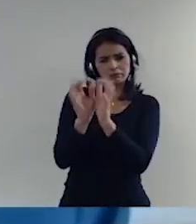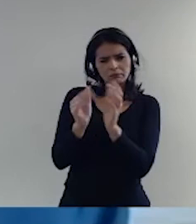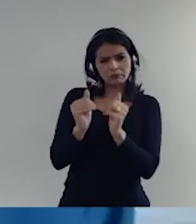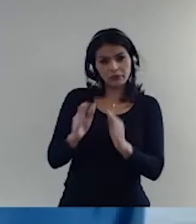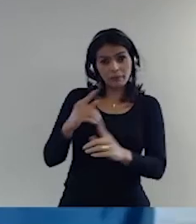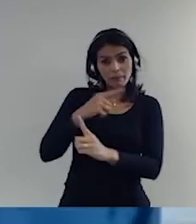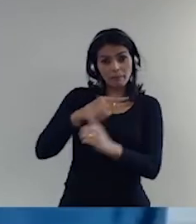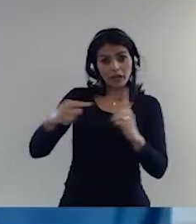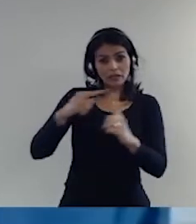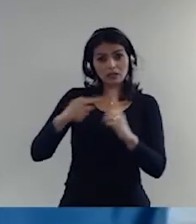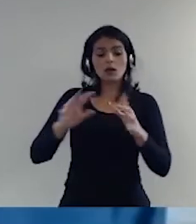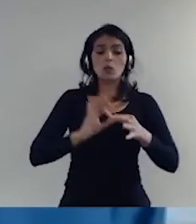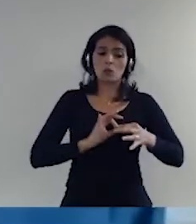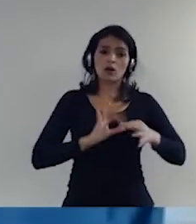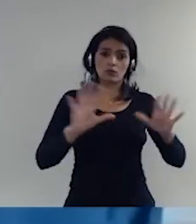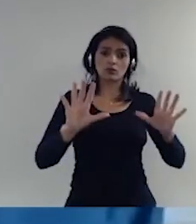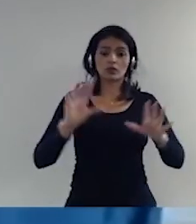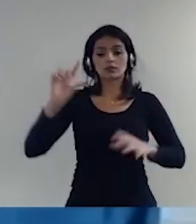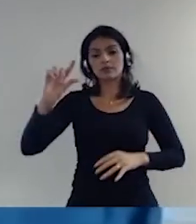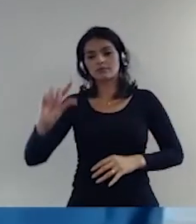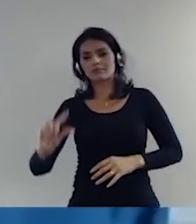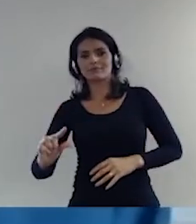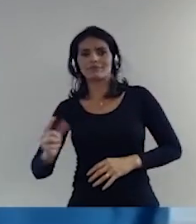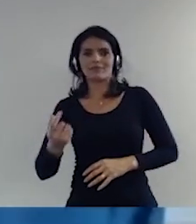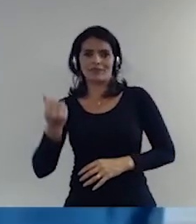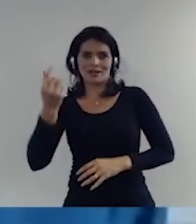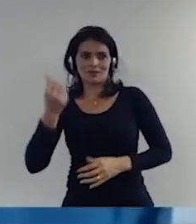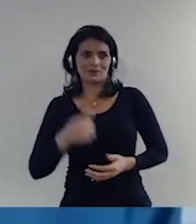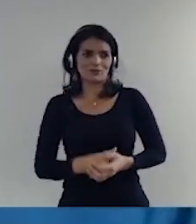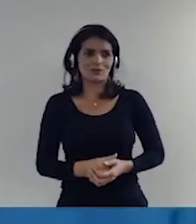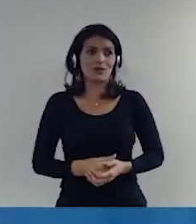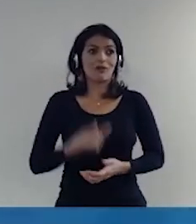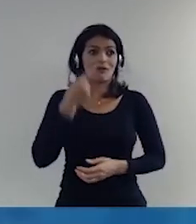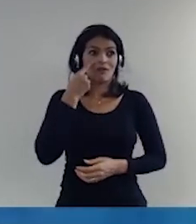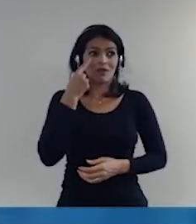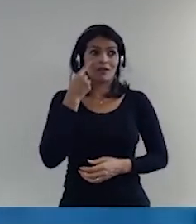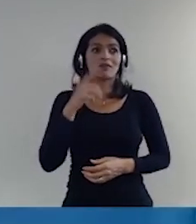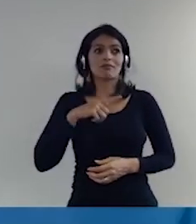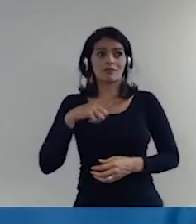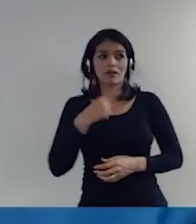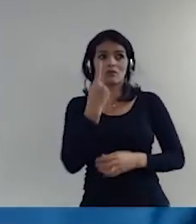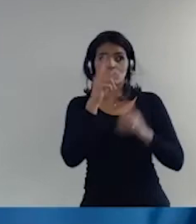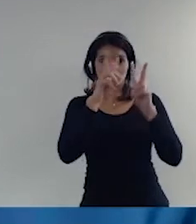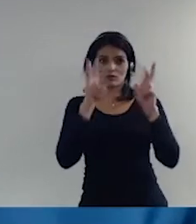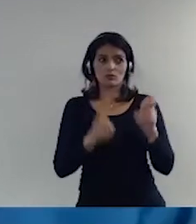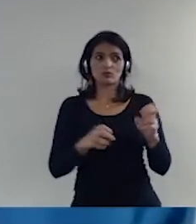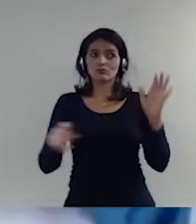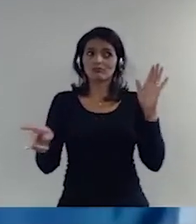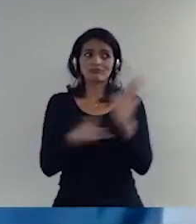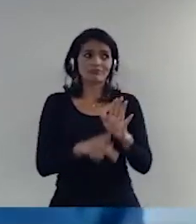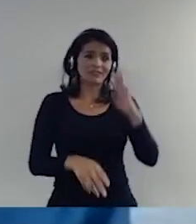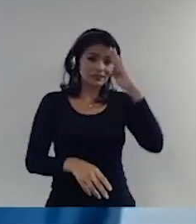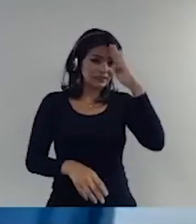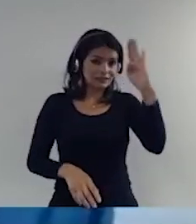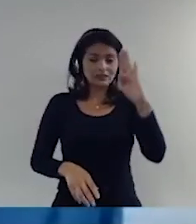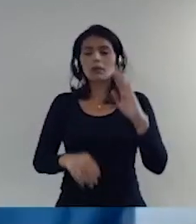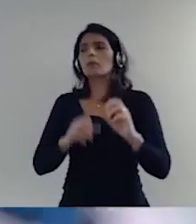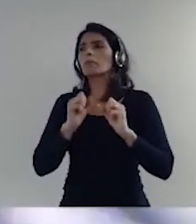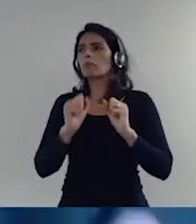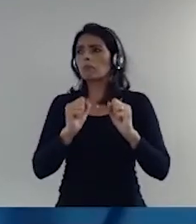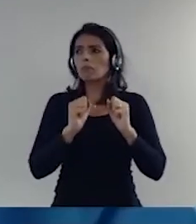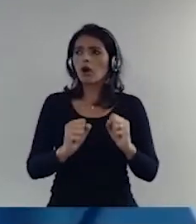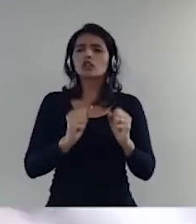autoriza uma redução de preço. Então, notem, é uma questão muito específica, que poderia, por